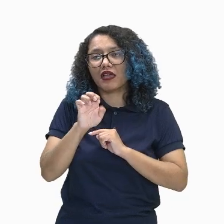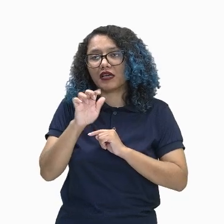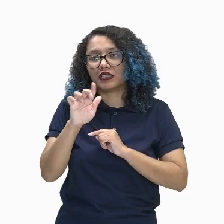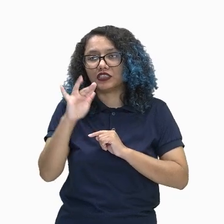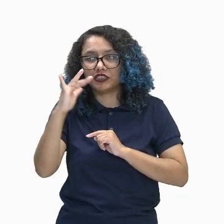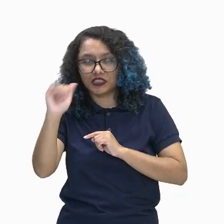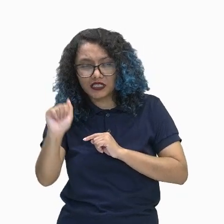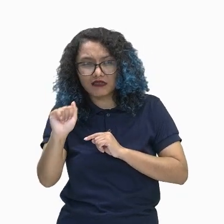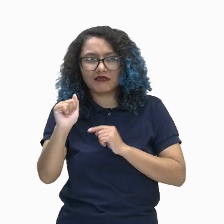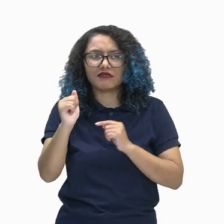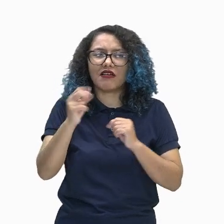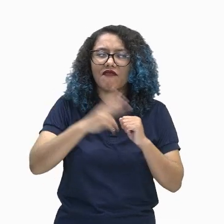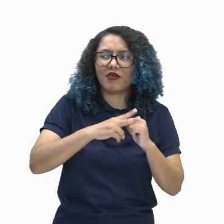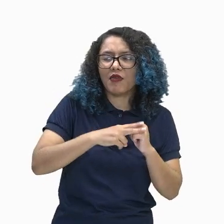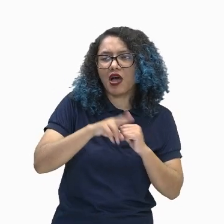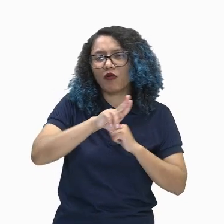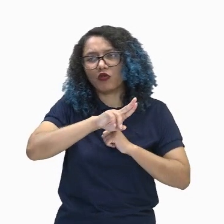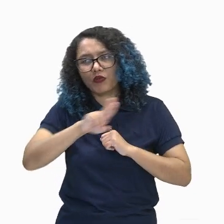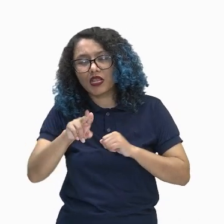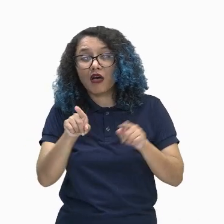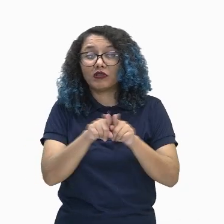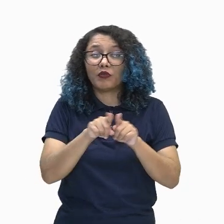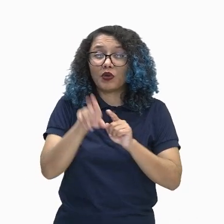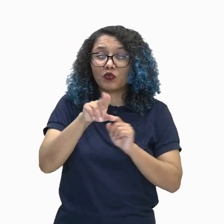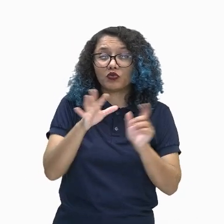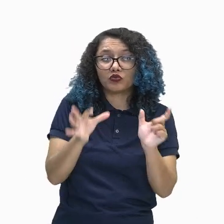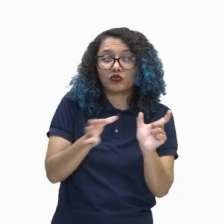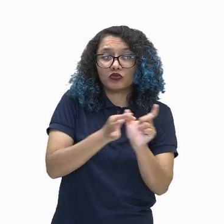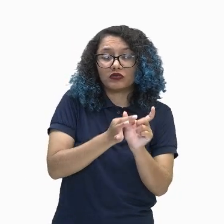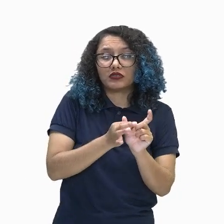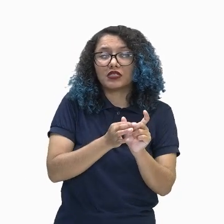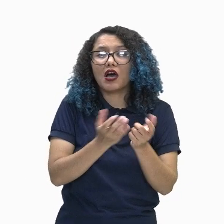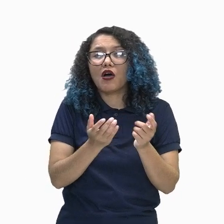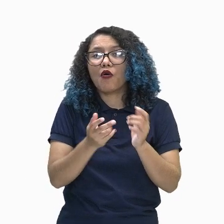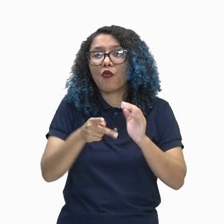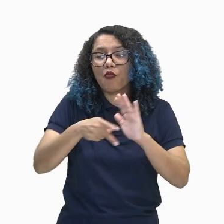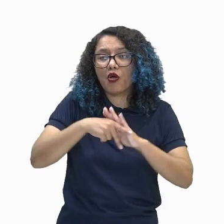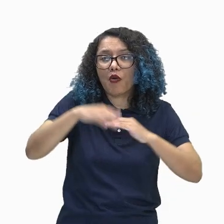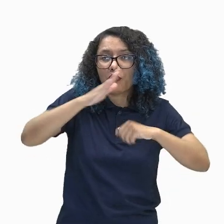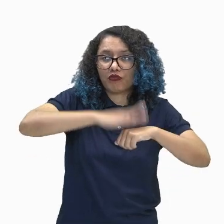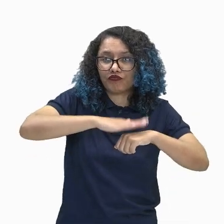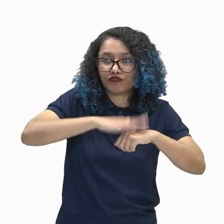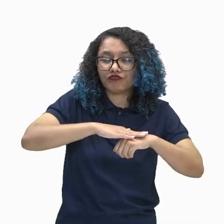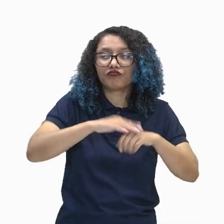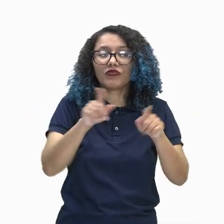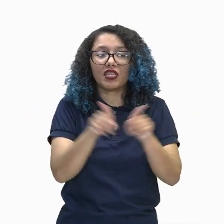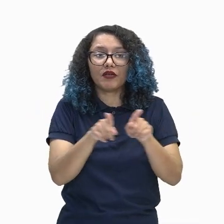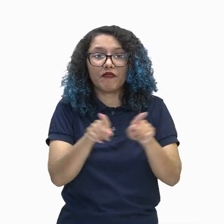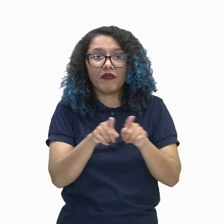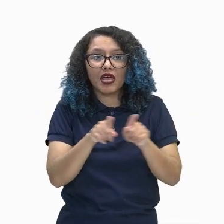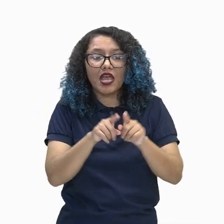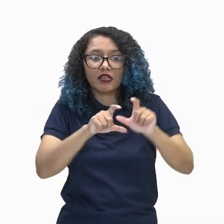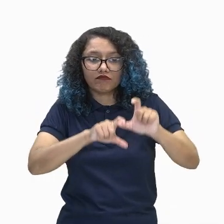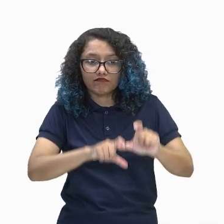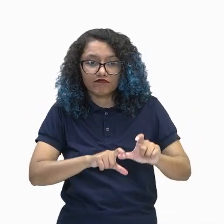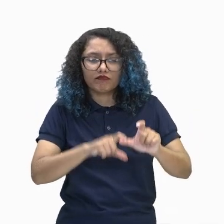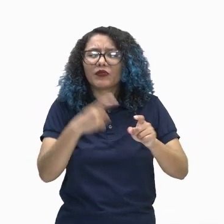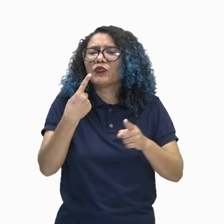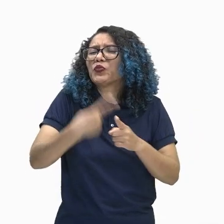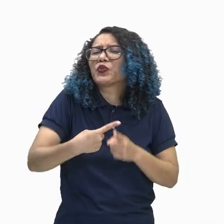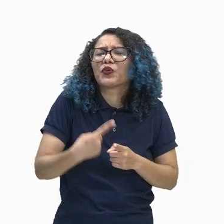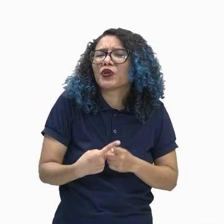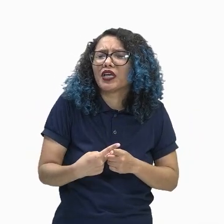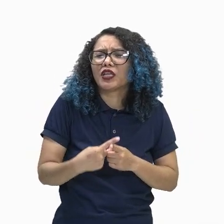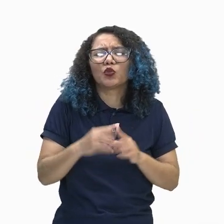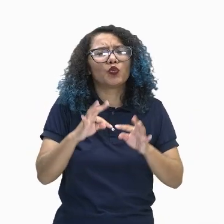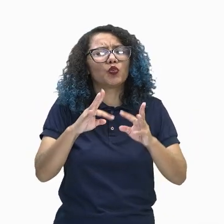nominal, o uso das conjunções, tanto as conjunções coordenativas como as conjunções subordinativas. Por quê?